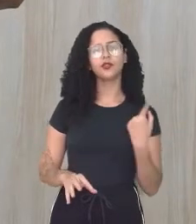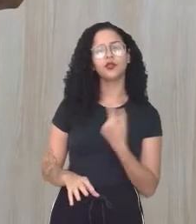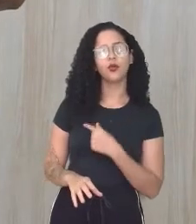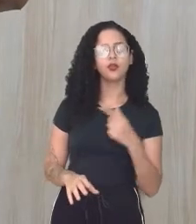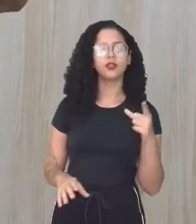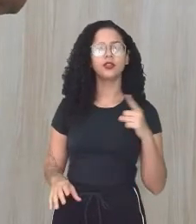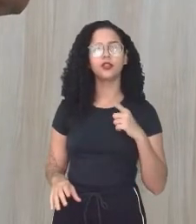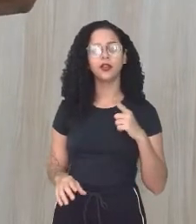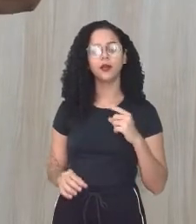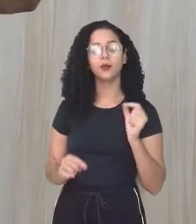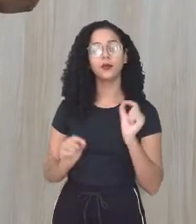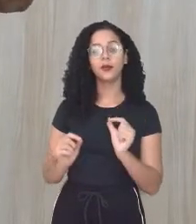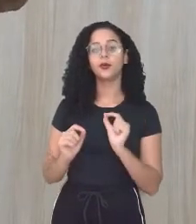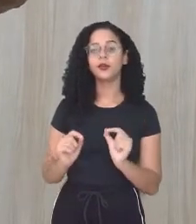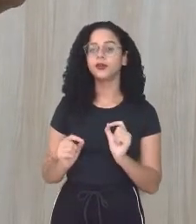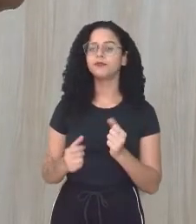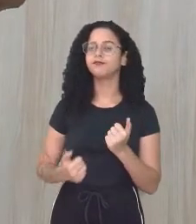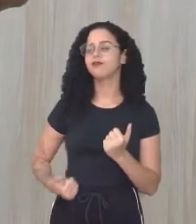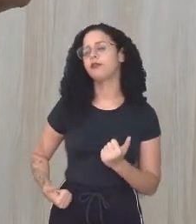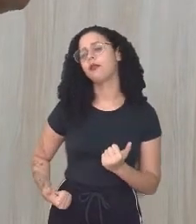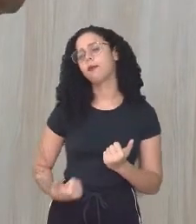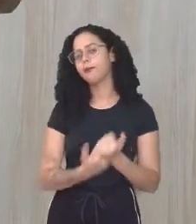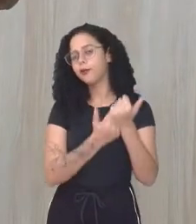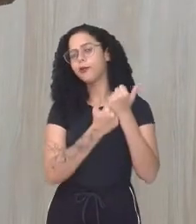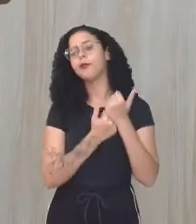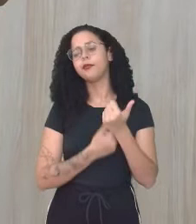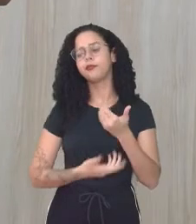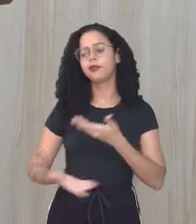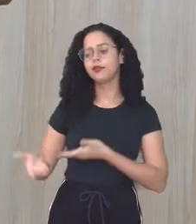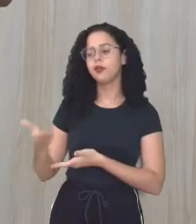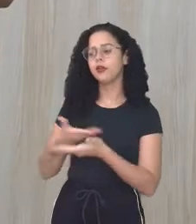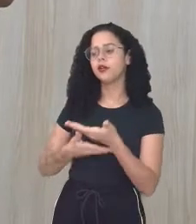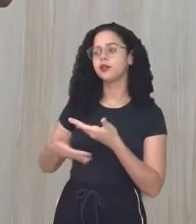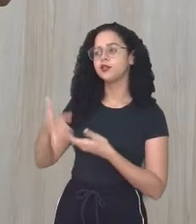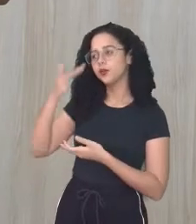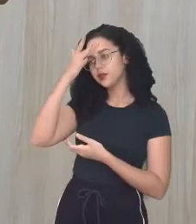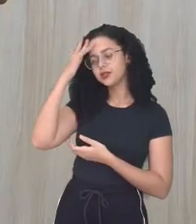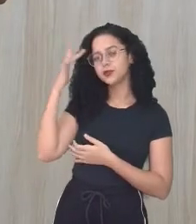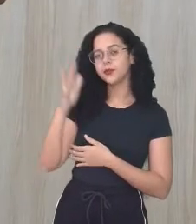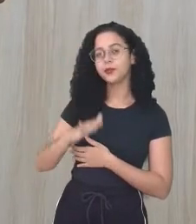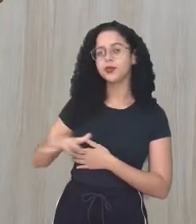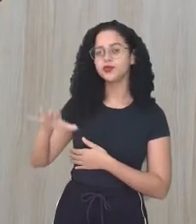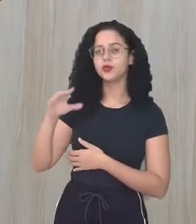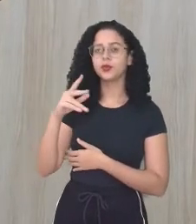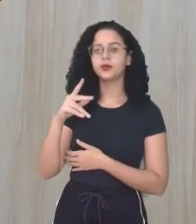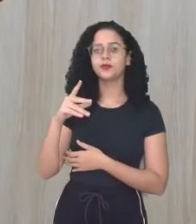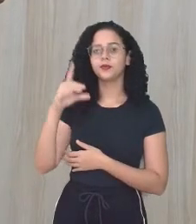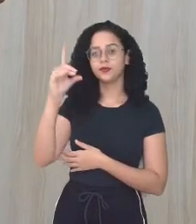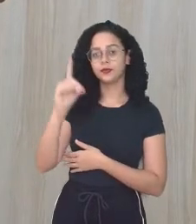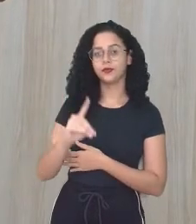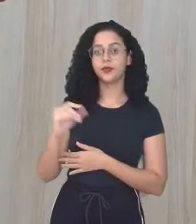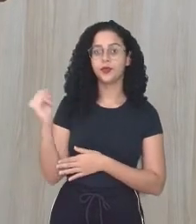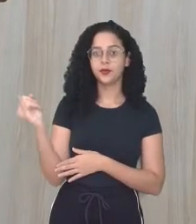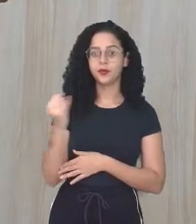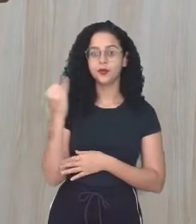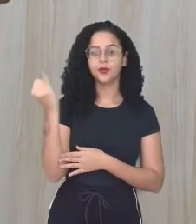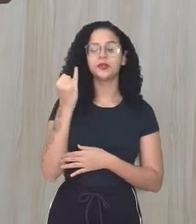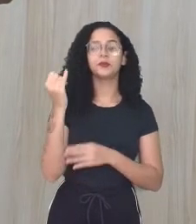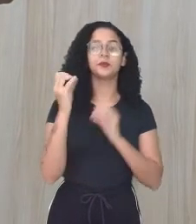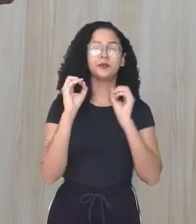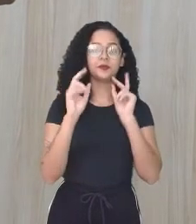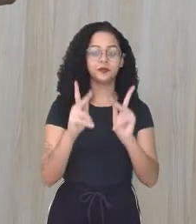dar um apoio e interagir com essas pessoas. Bem importante, tá